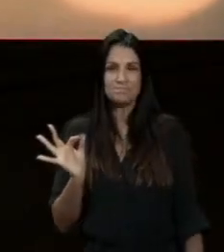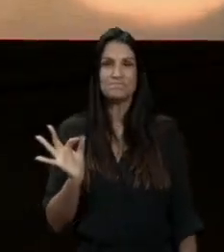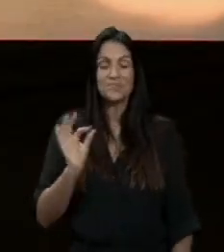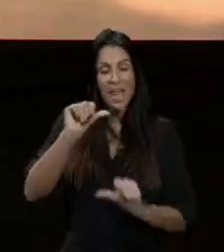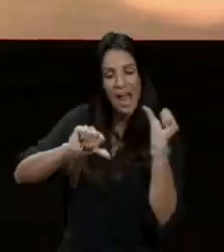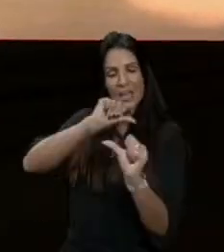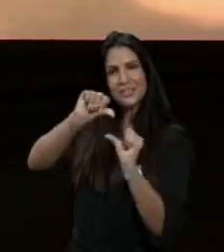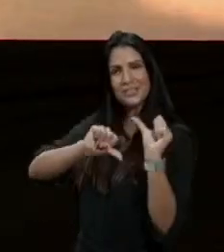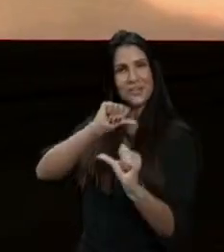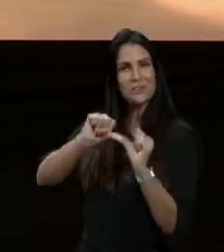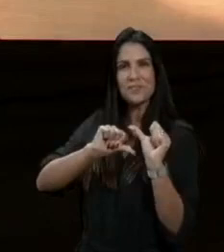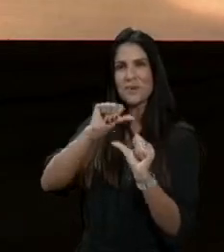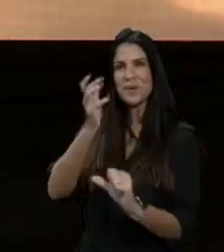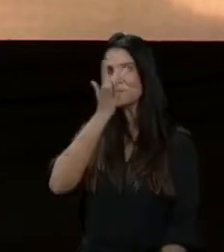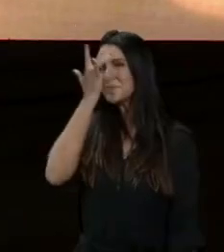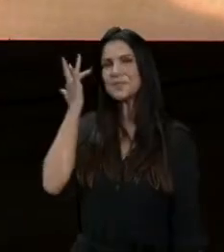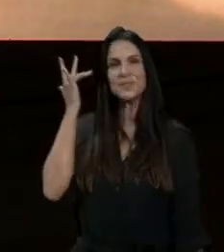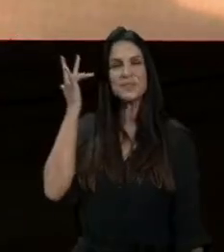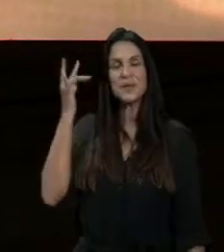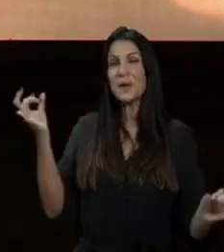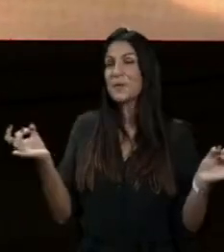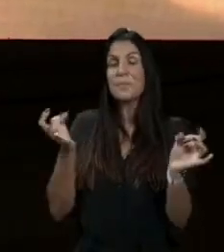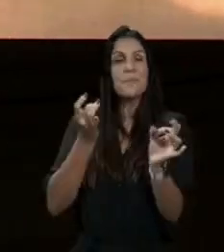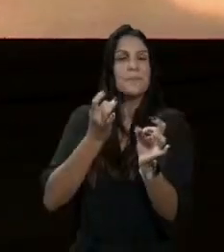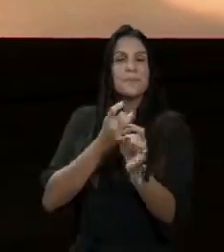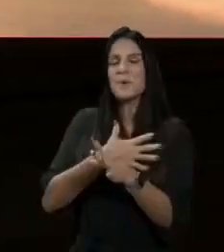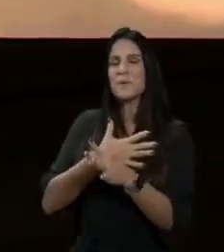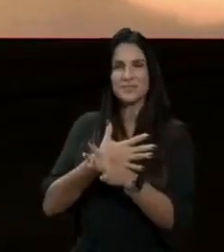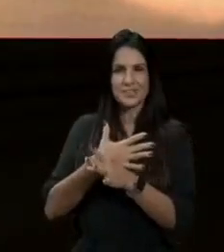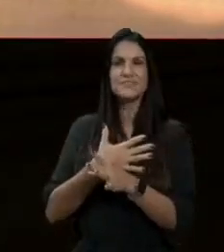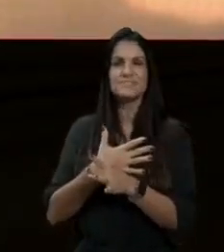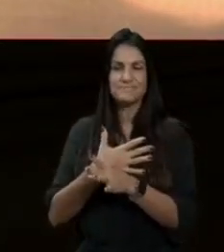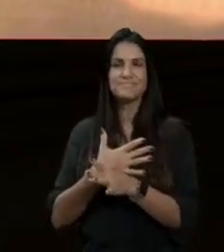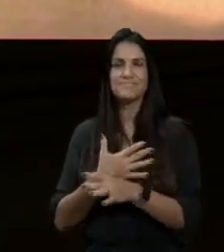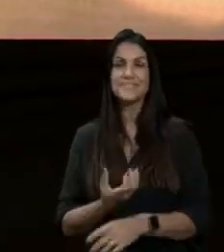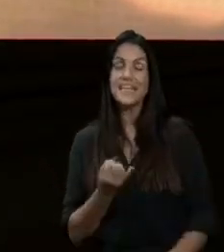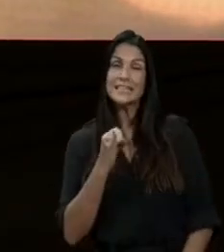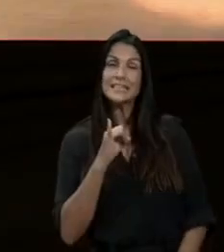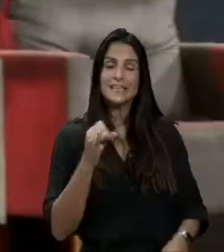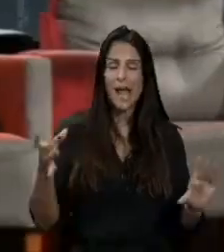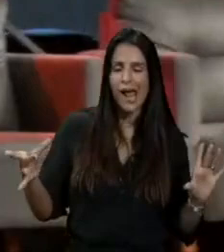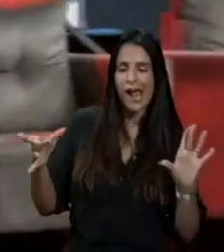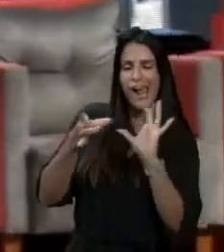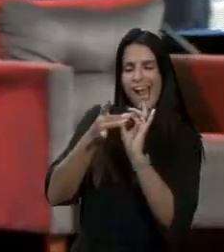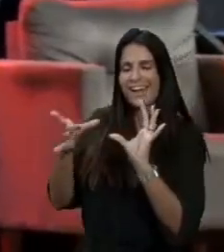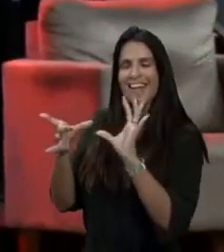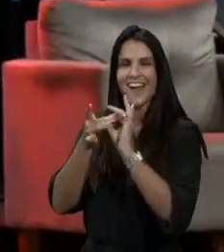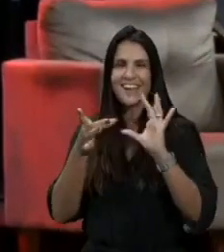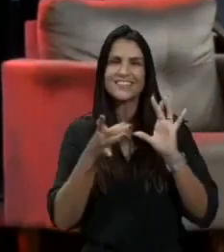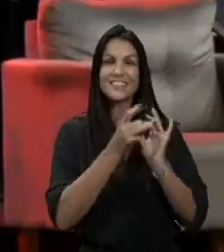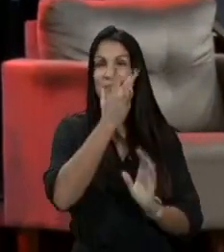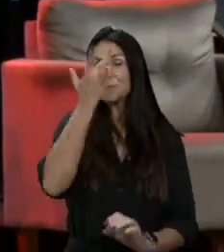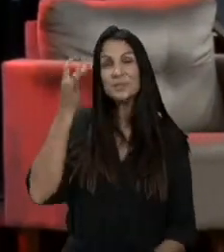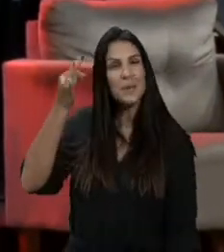e transforma em alguém capacitado e alguém que se se aliança com as pessoas certas